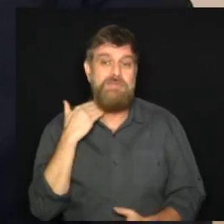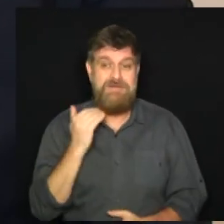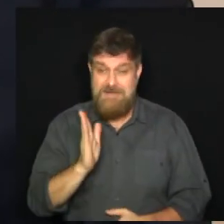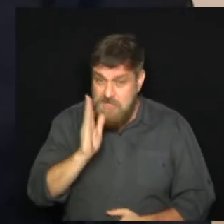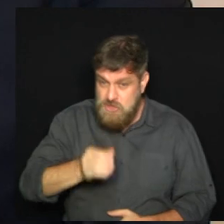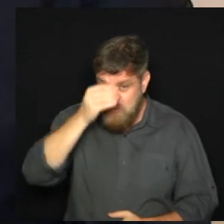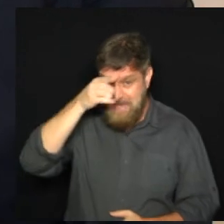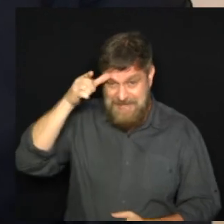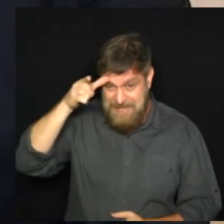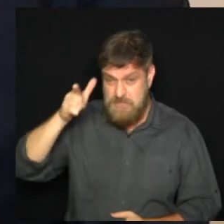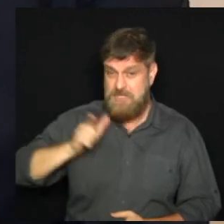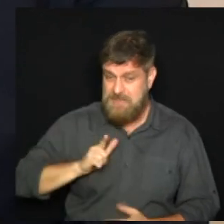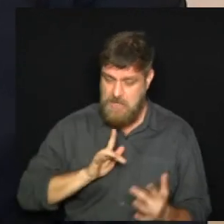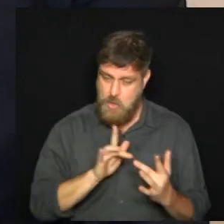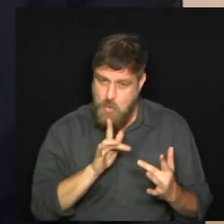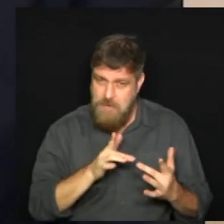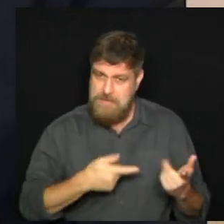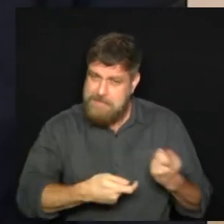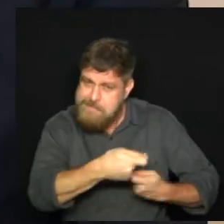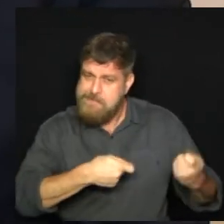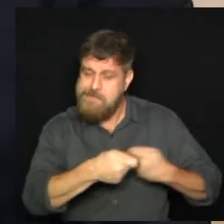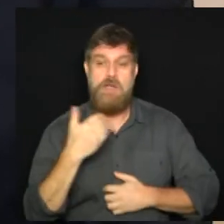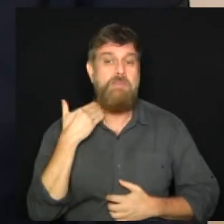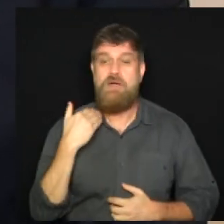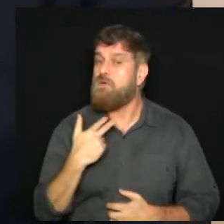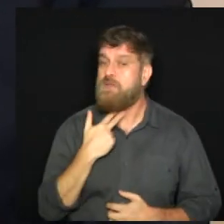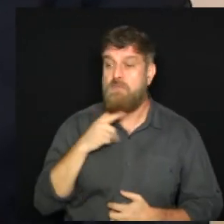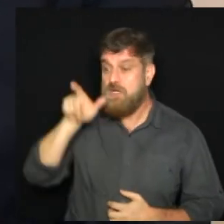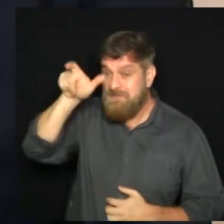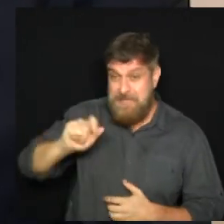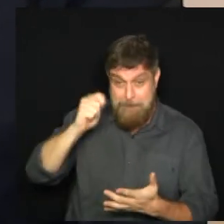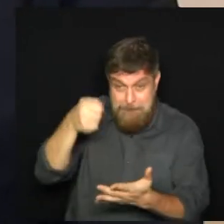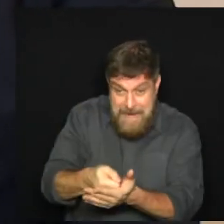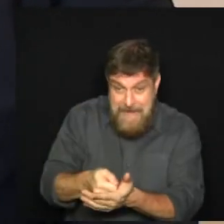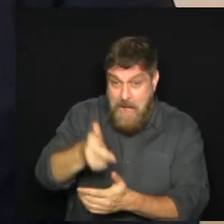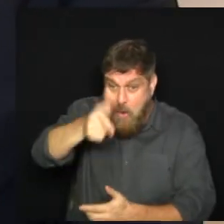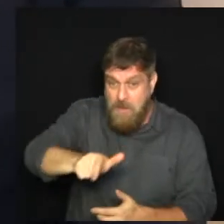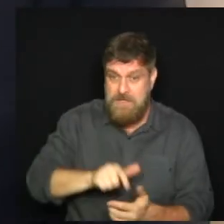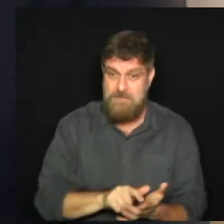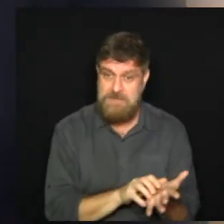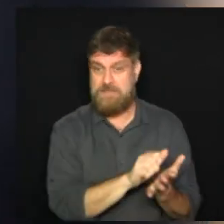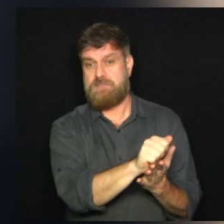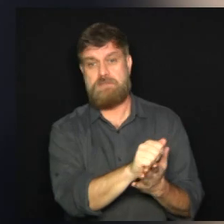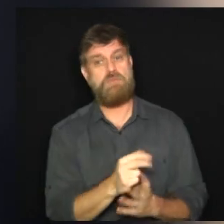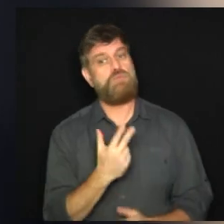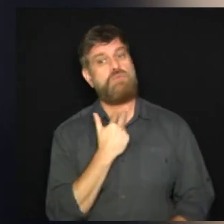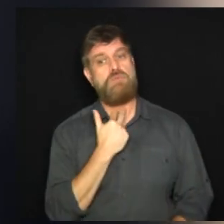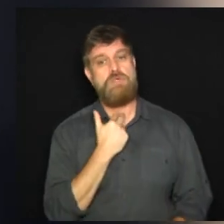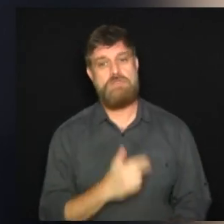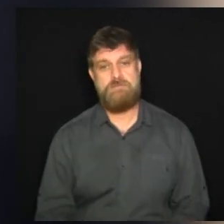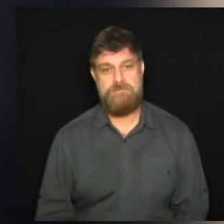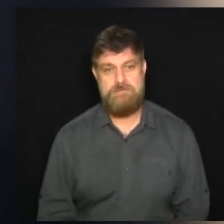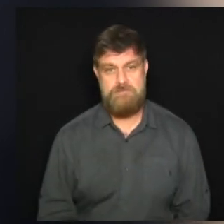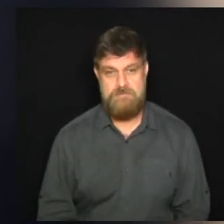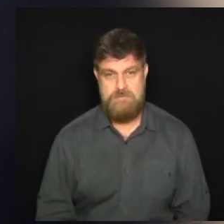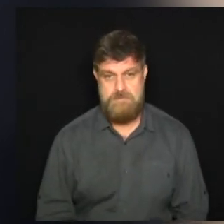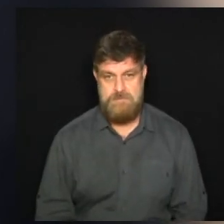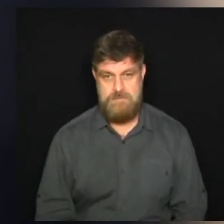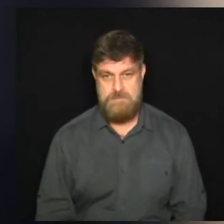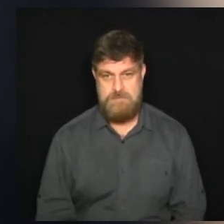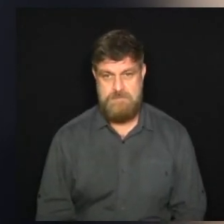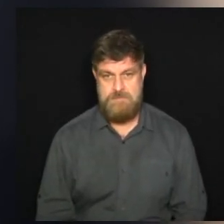e acaba cobrando. Como um exemplo, a taxa de abertura de crédito. A taxa de abertura de crédito ela só é permitida que o banco cobre quando você está estabelecendo um